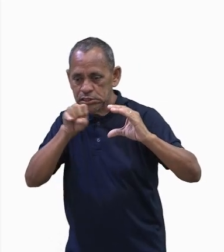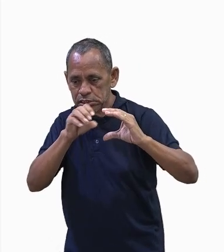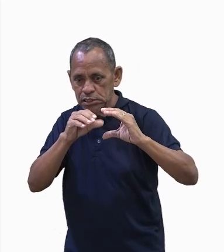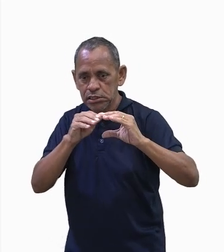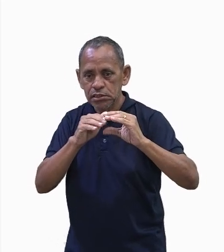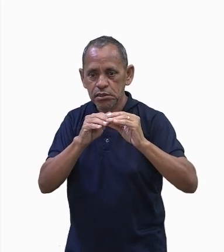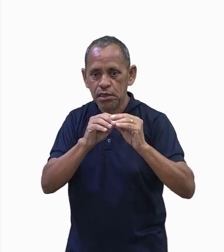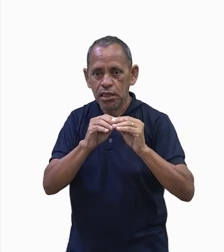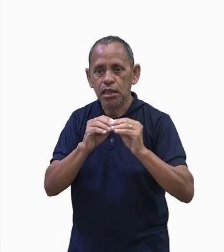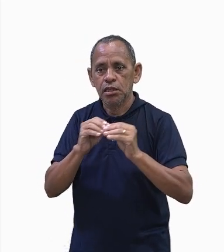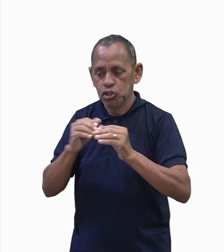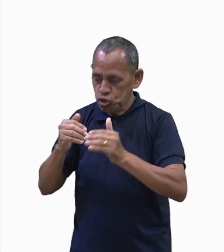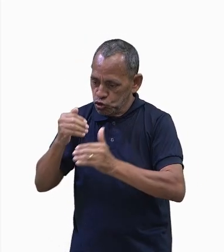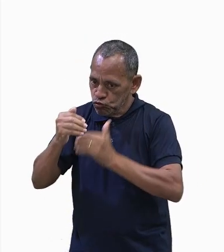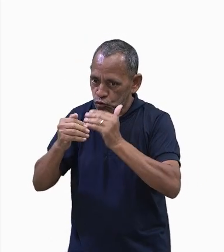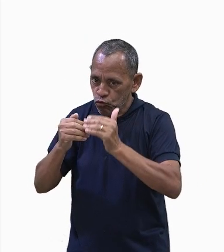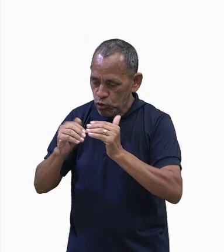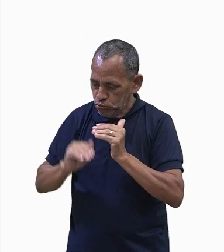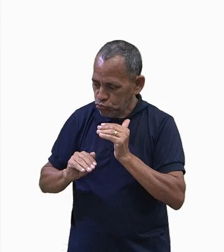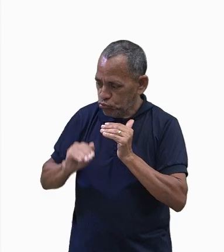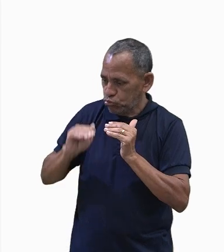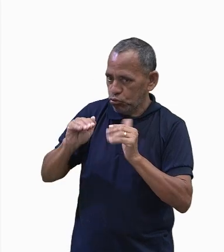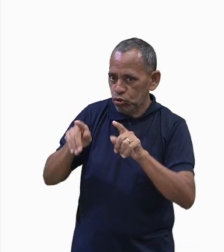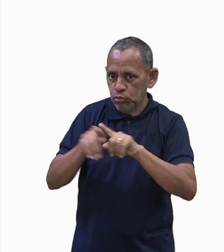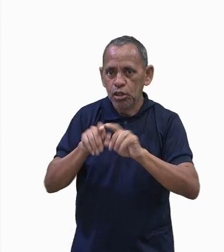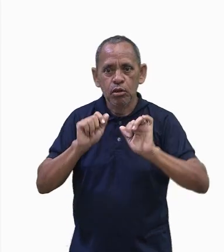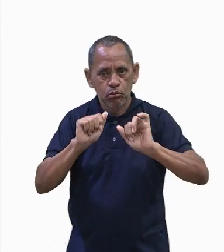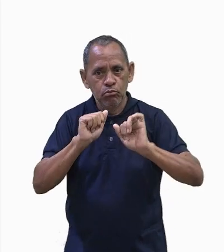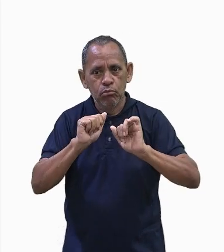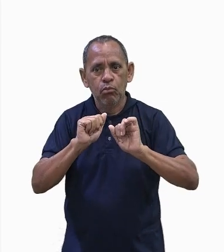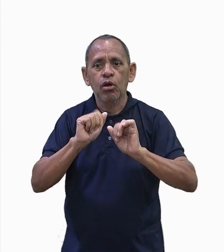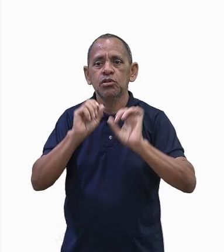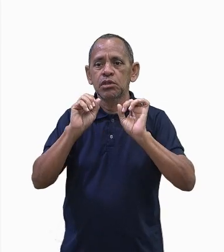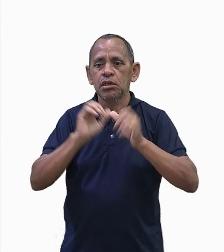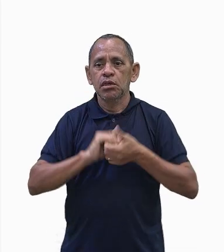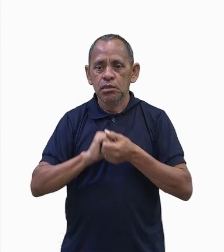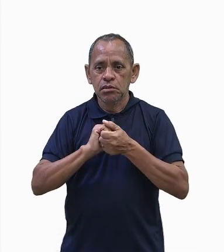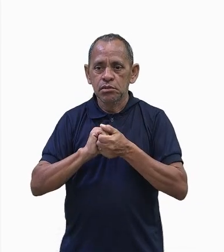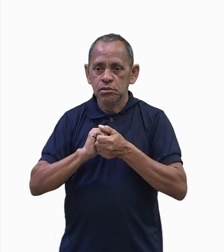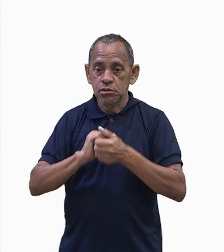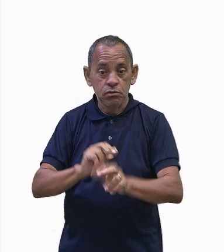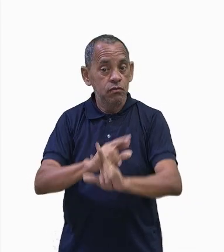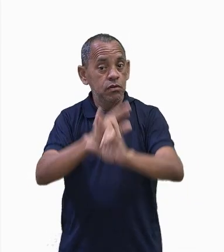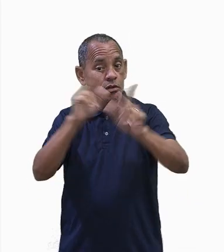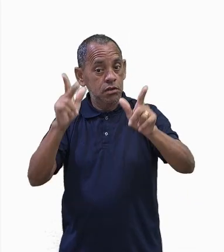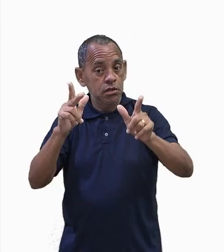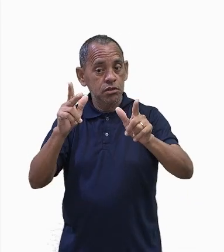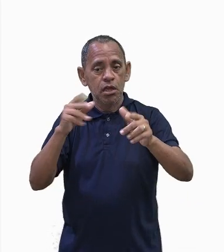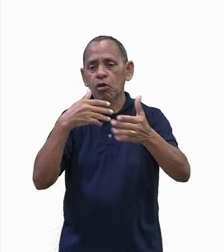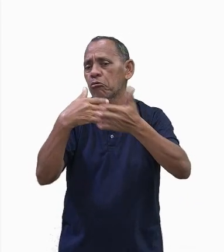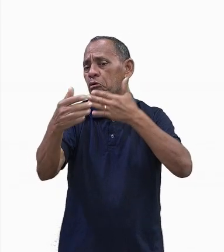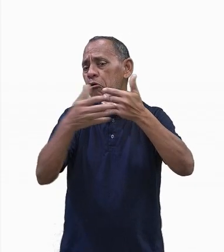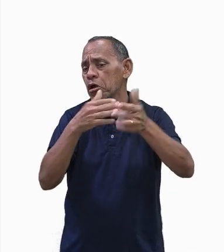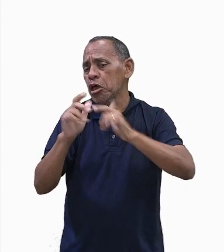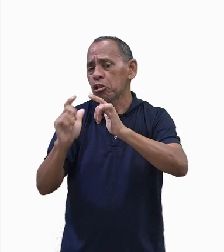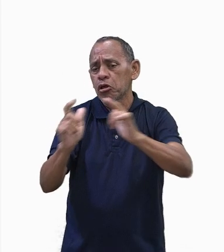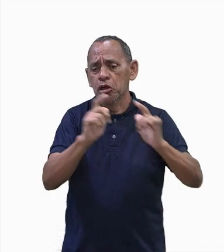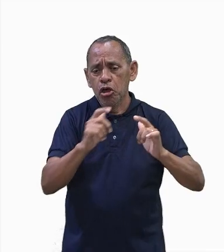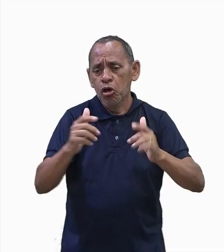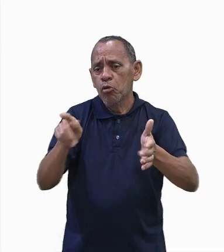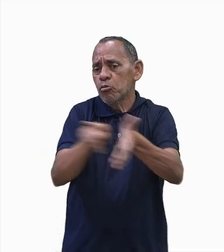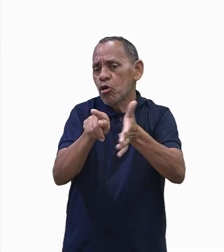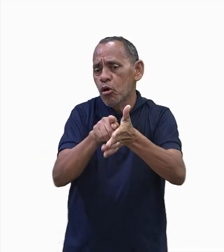que ela quiser, se diferenciar em qualquer tipo de célula do corpo. As aplicações